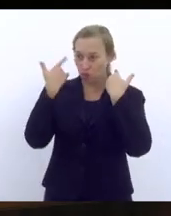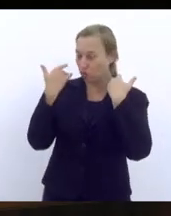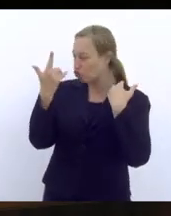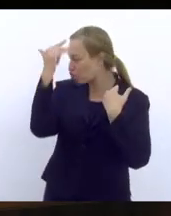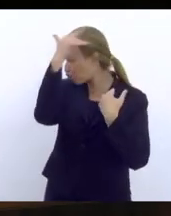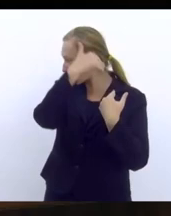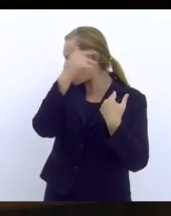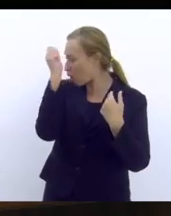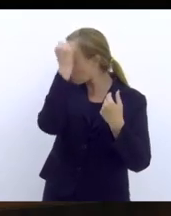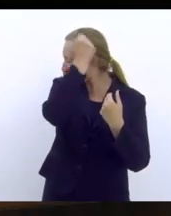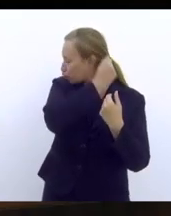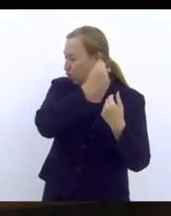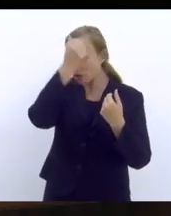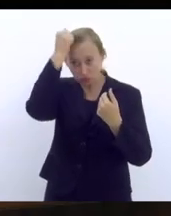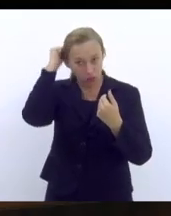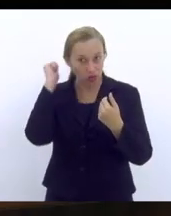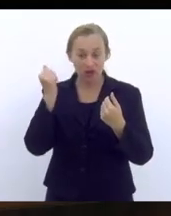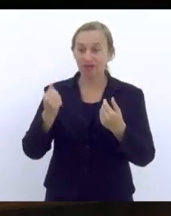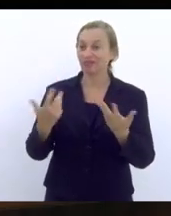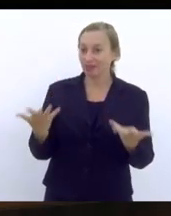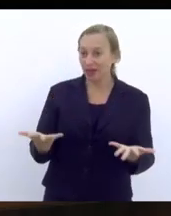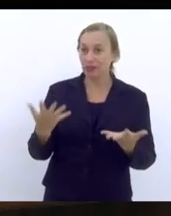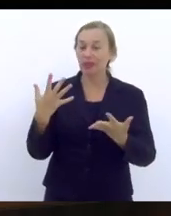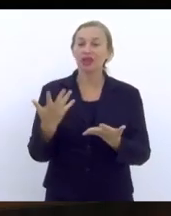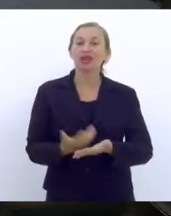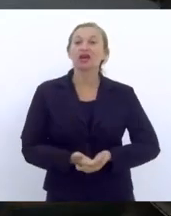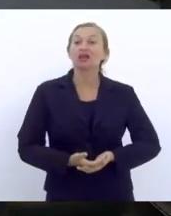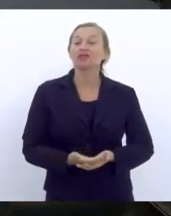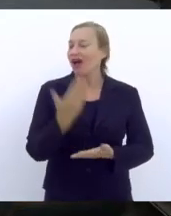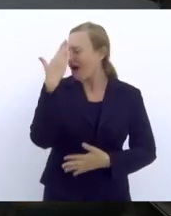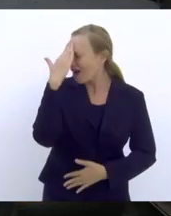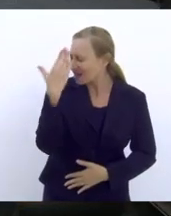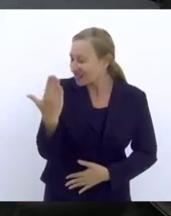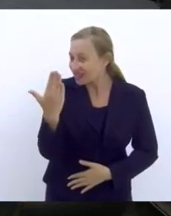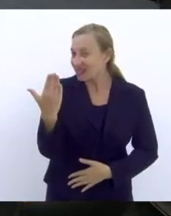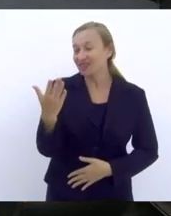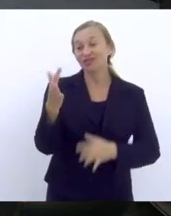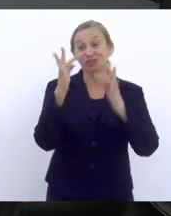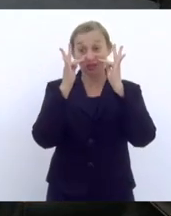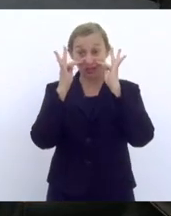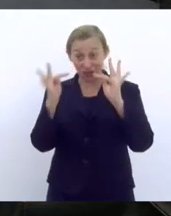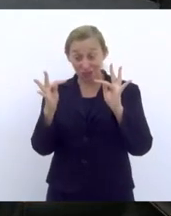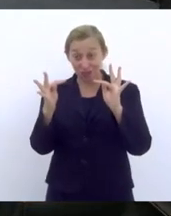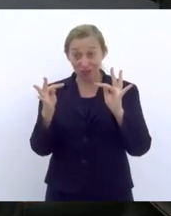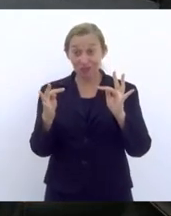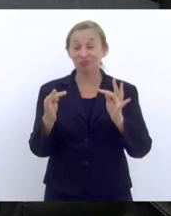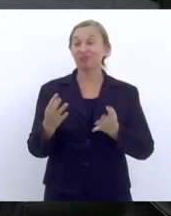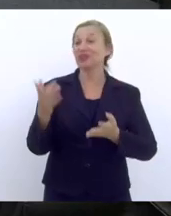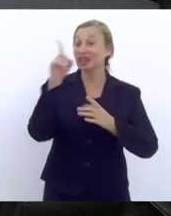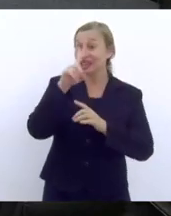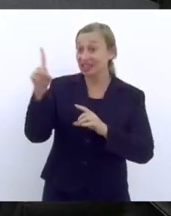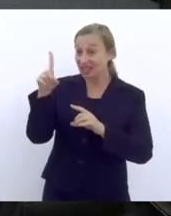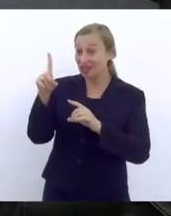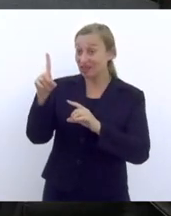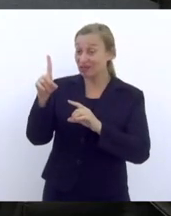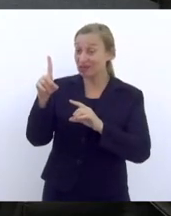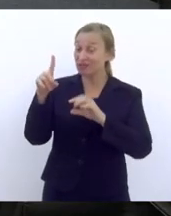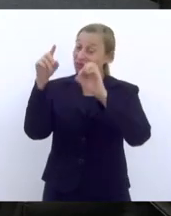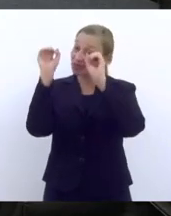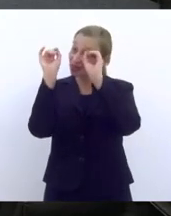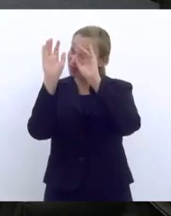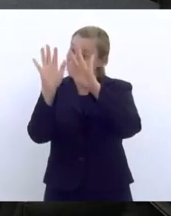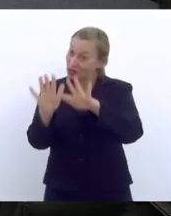formando profissionais da área da beleza. Agradeço o seu depoimento, sábio. Sim, senhor. E que Deus, através da sua vida,